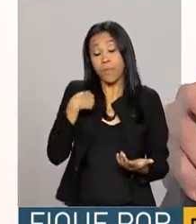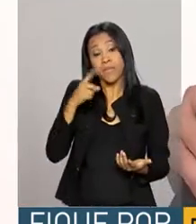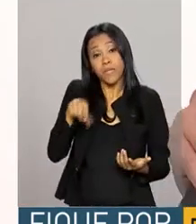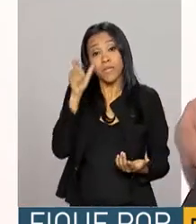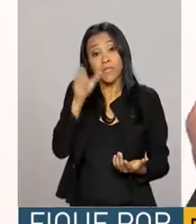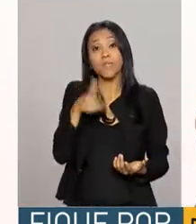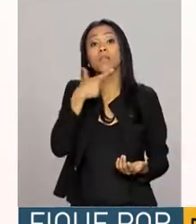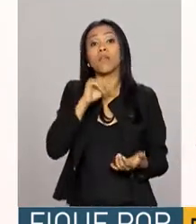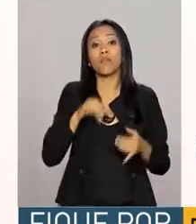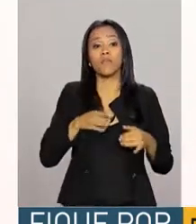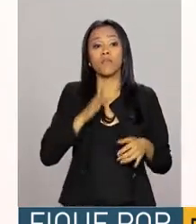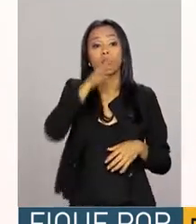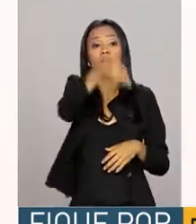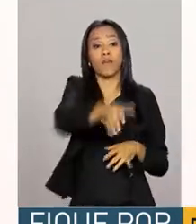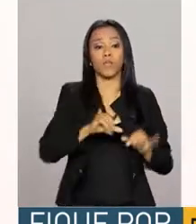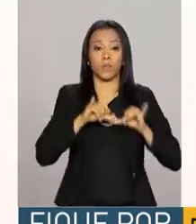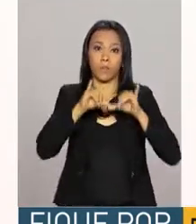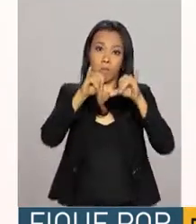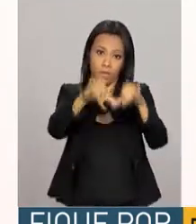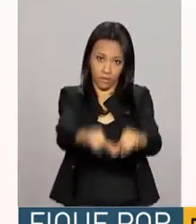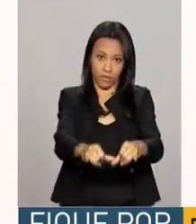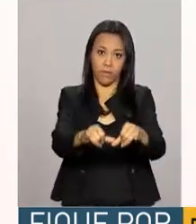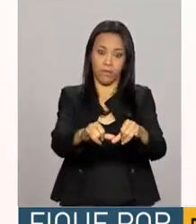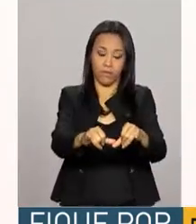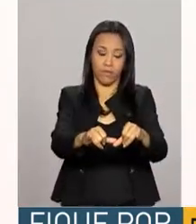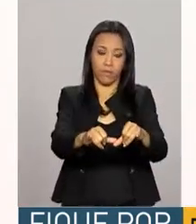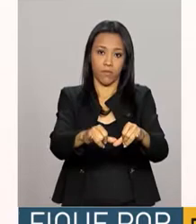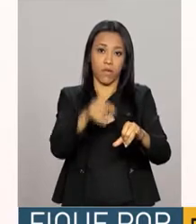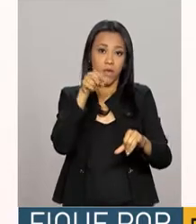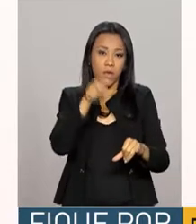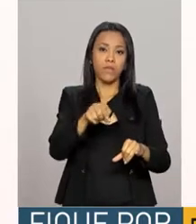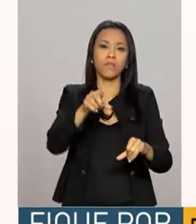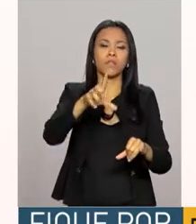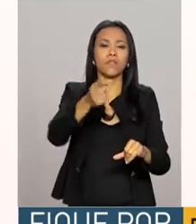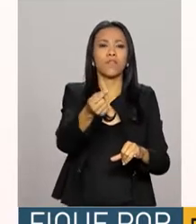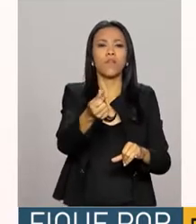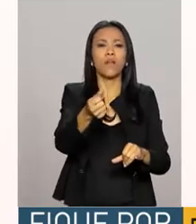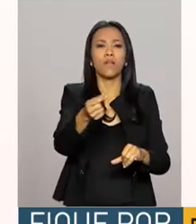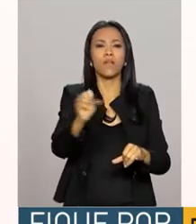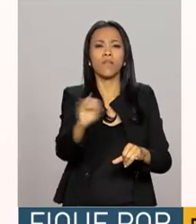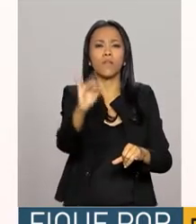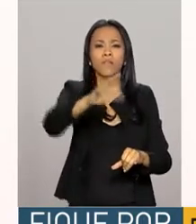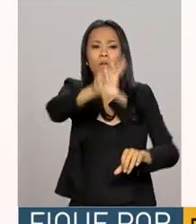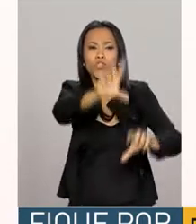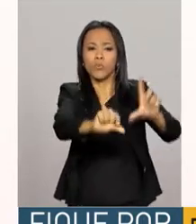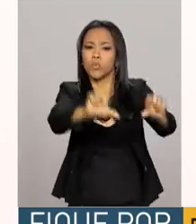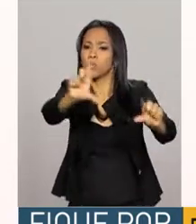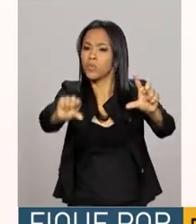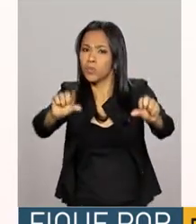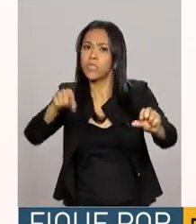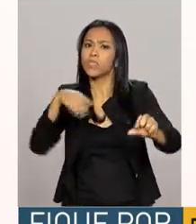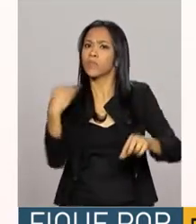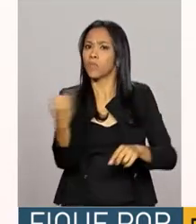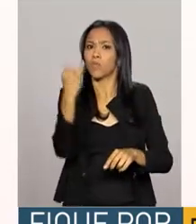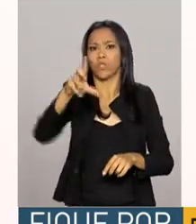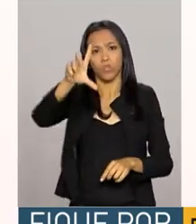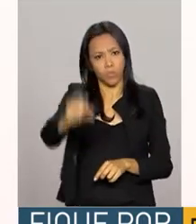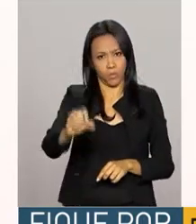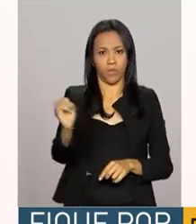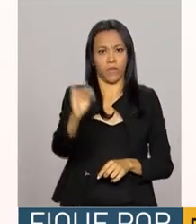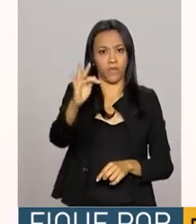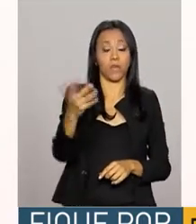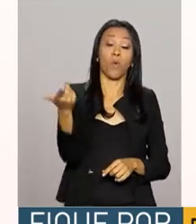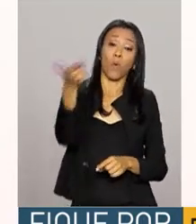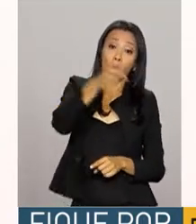tem uma significação esta queda da inflação como tem significação a taxa